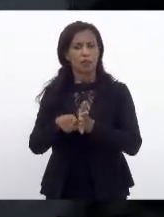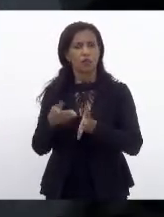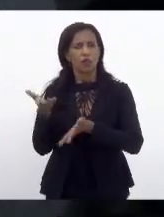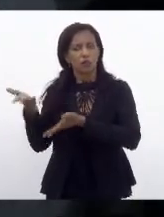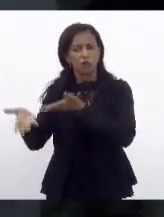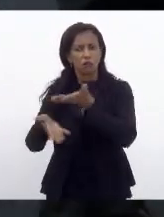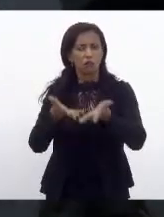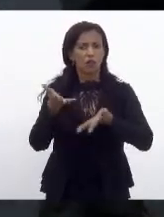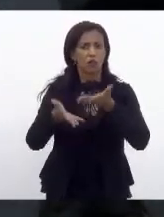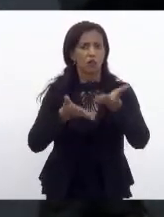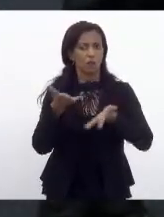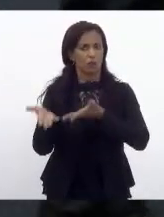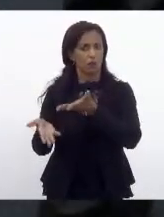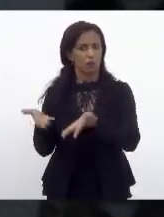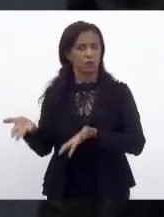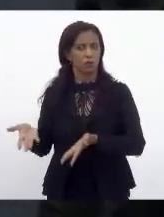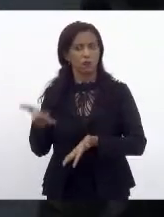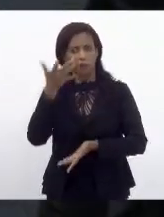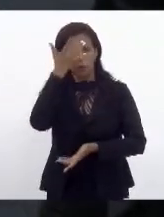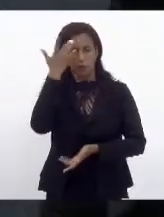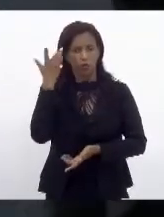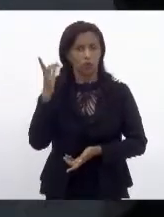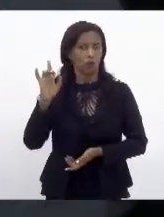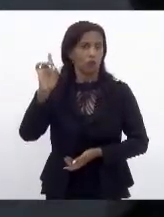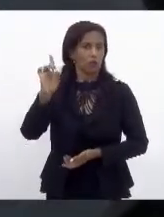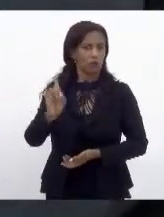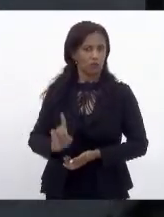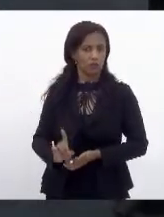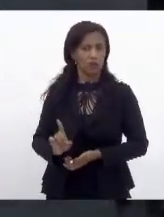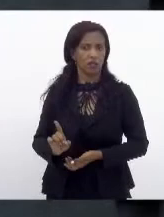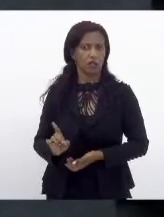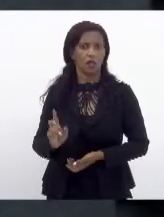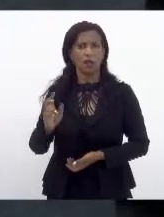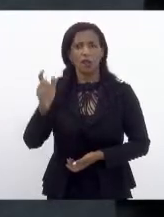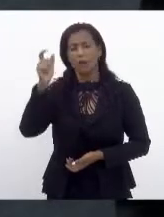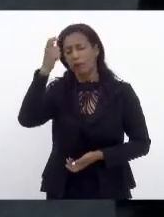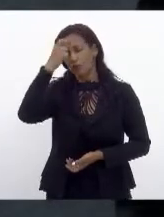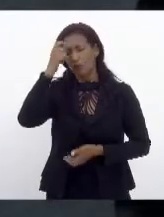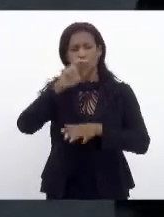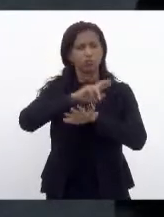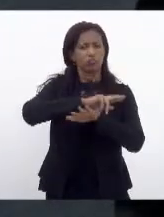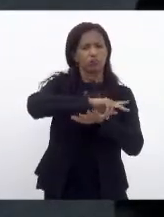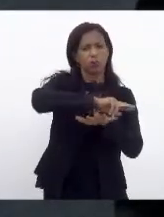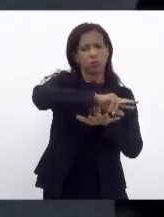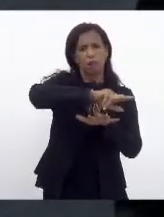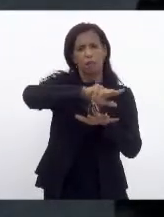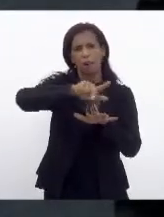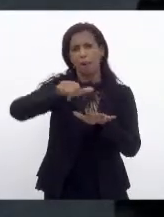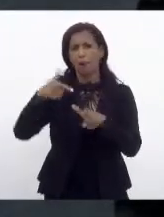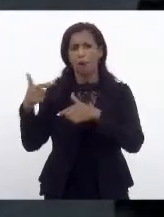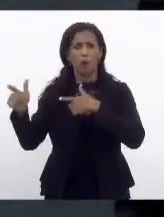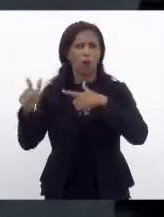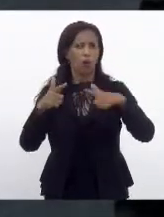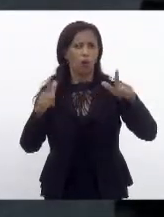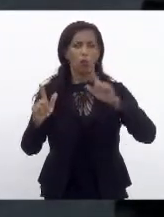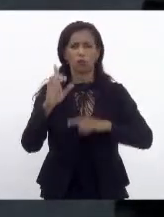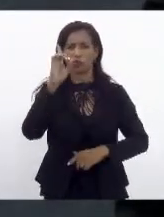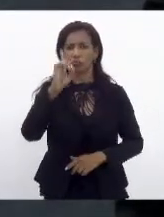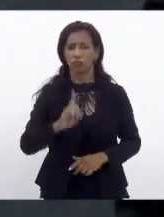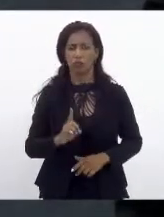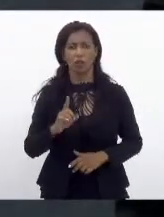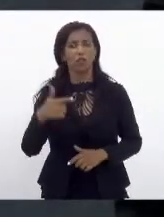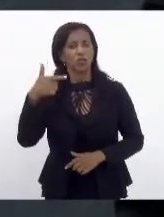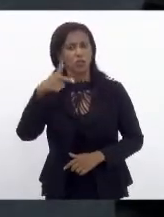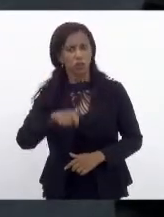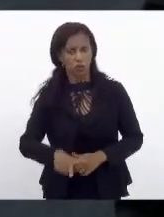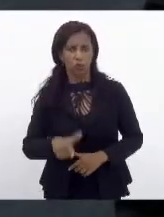terapêuticas para as pessoas com deficiência, em especial aquelas do transtorno do espectro autista, ou outras pessoas com deficiência. Mais